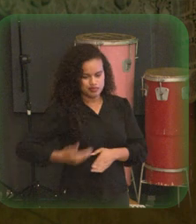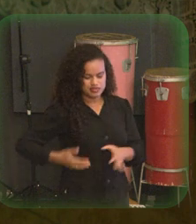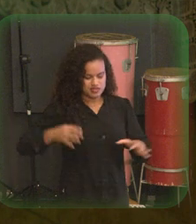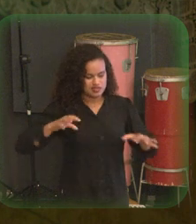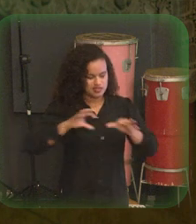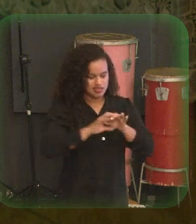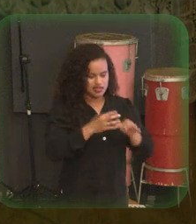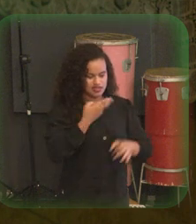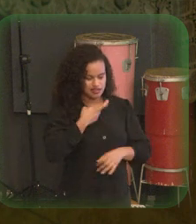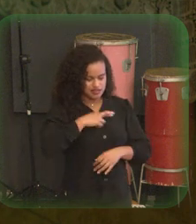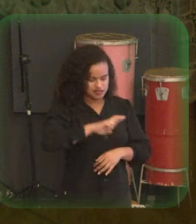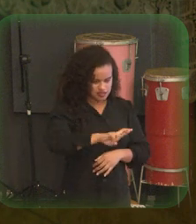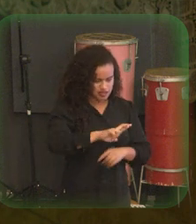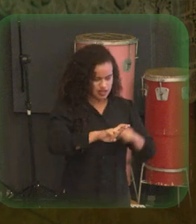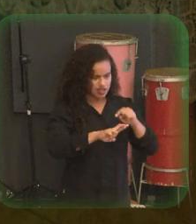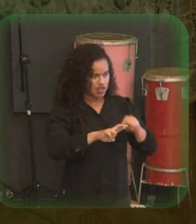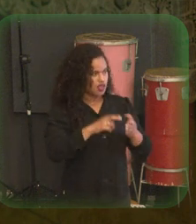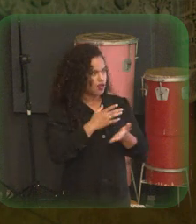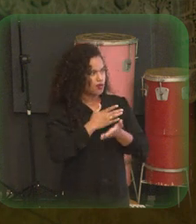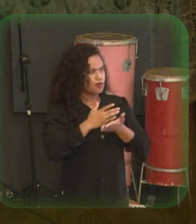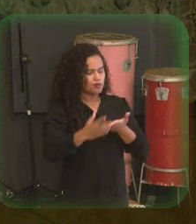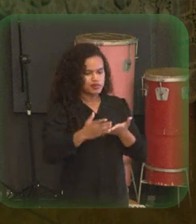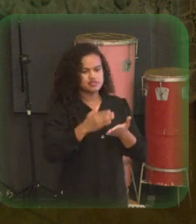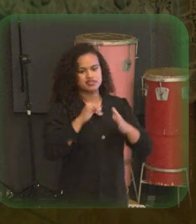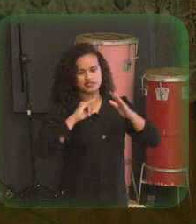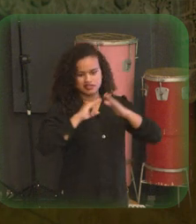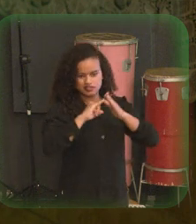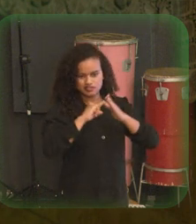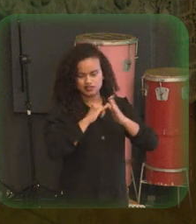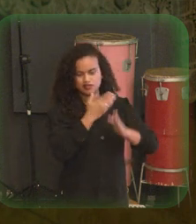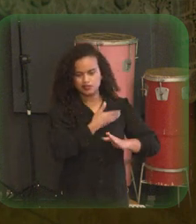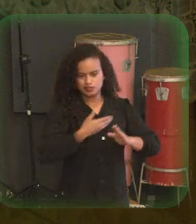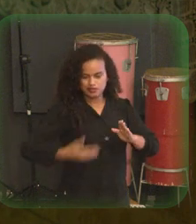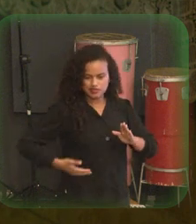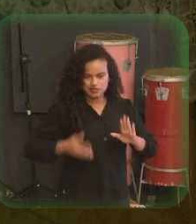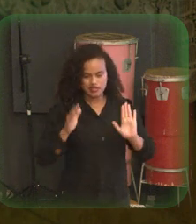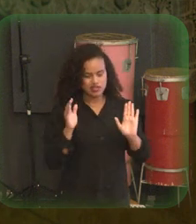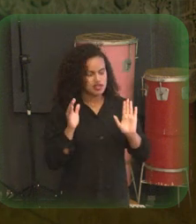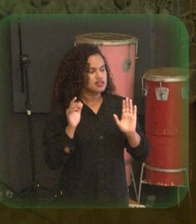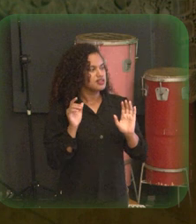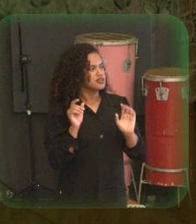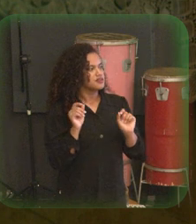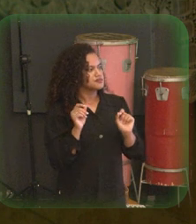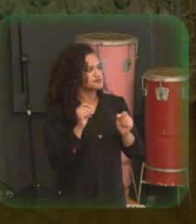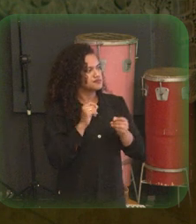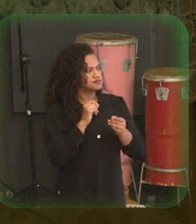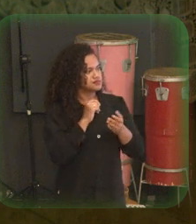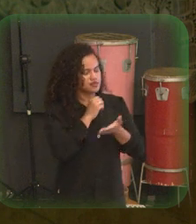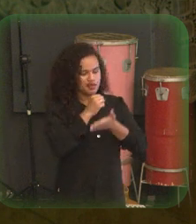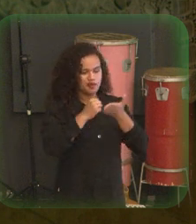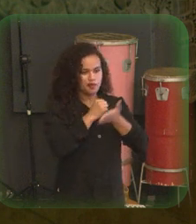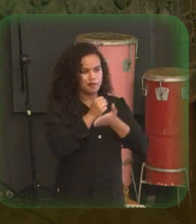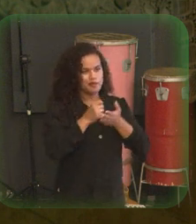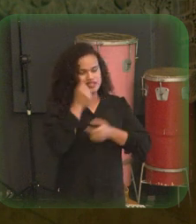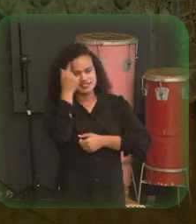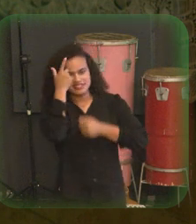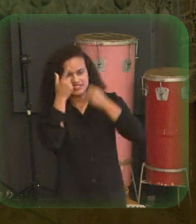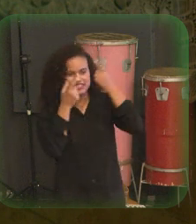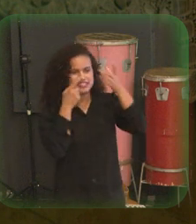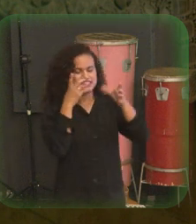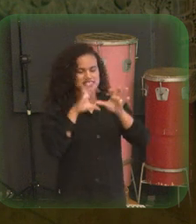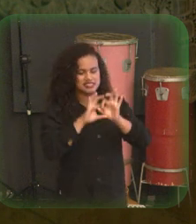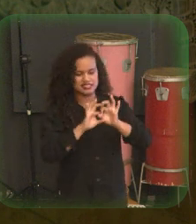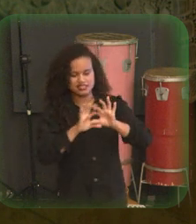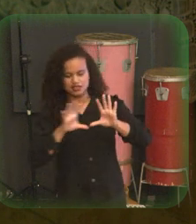religiosidade, passaram a ser instituições políticas baseadas, ou seja, na ideia de laicidade,